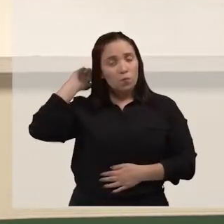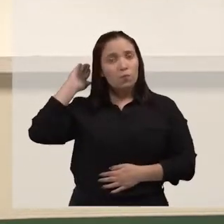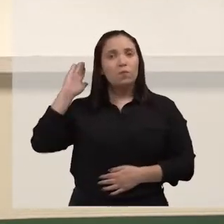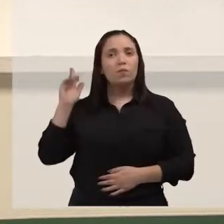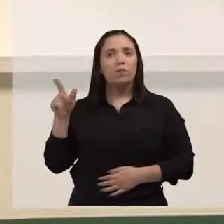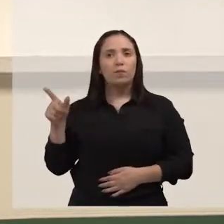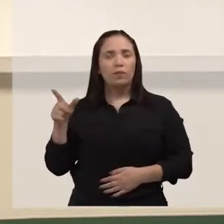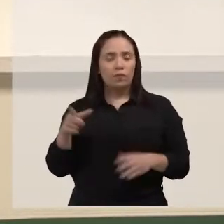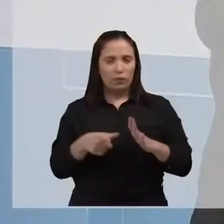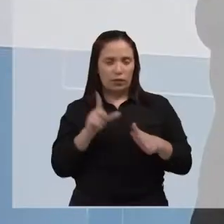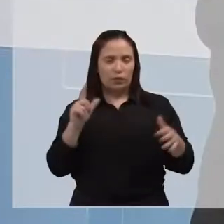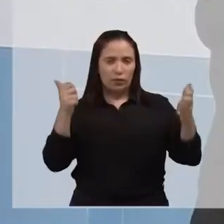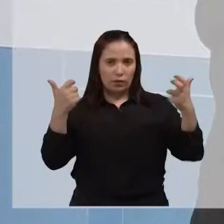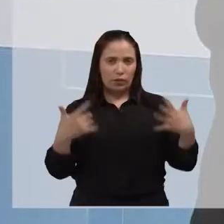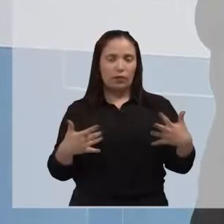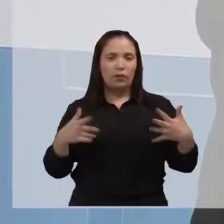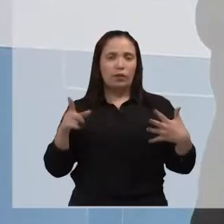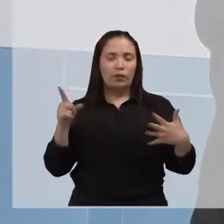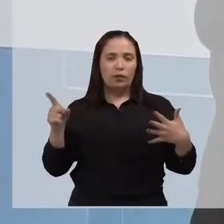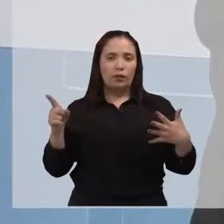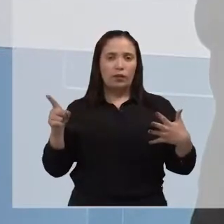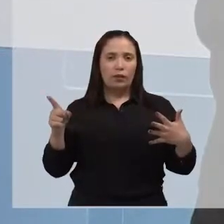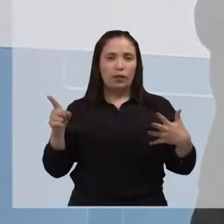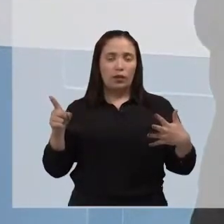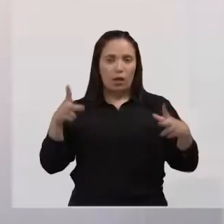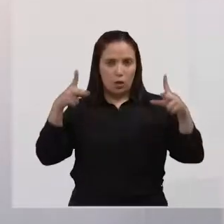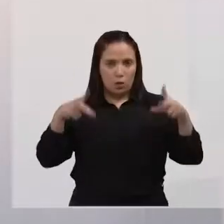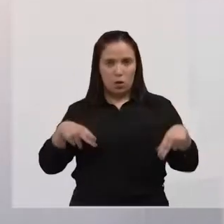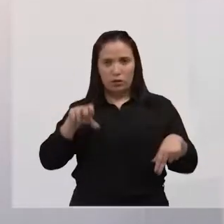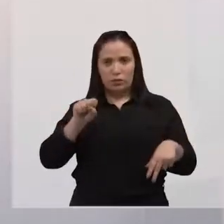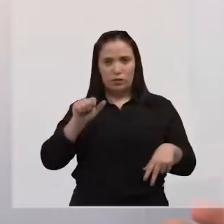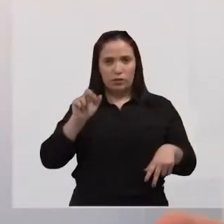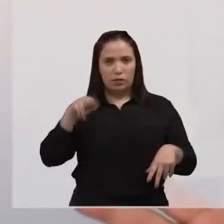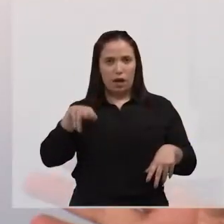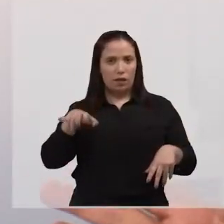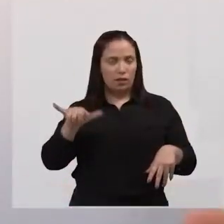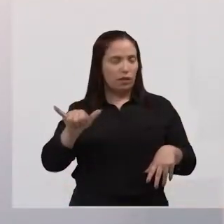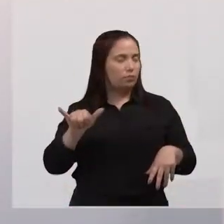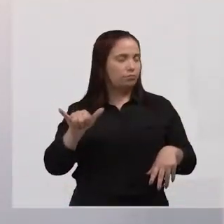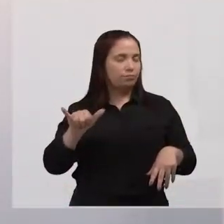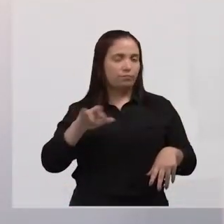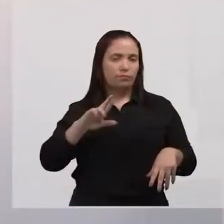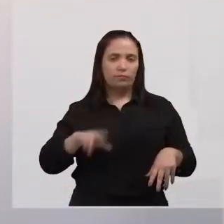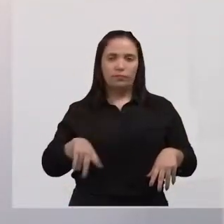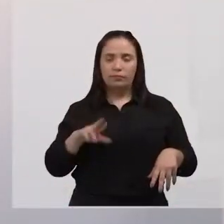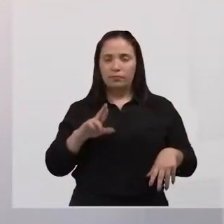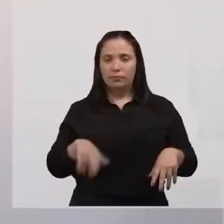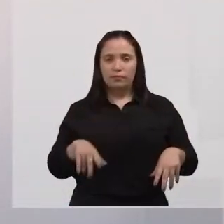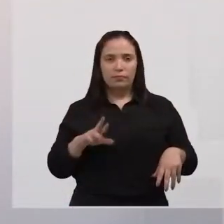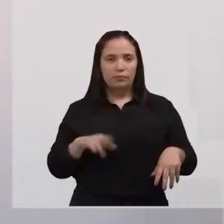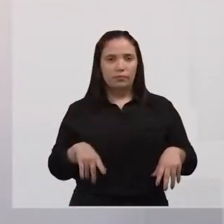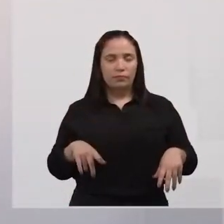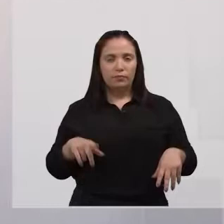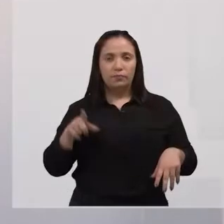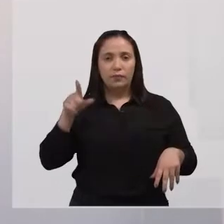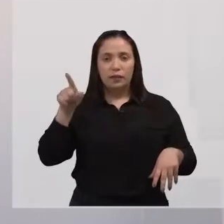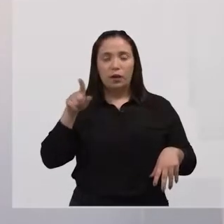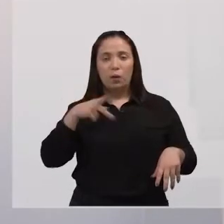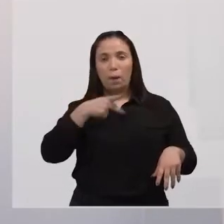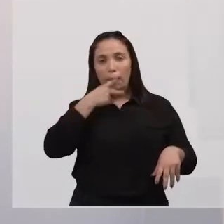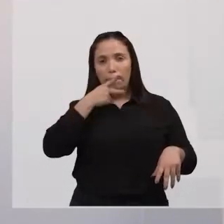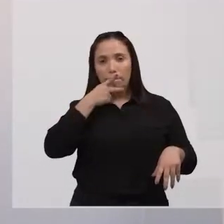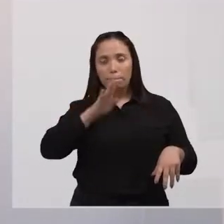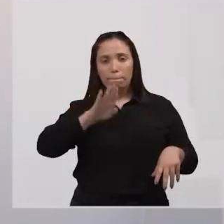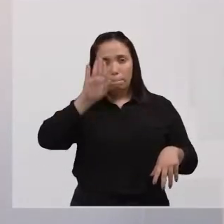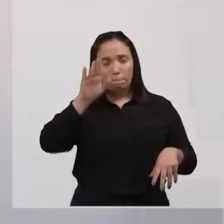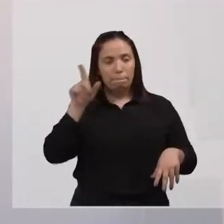bem finalizei, ele não é José Sarney de 89, que não vai assistir de camarote, ver o candidato do seu partido